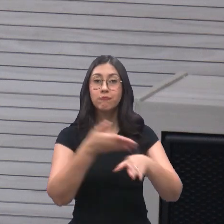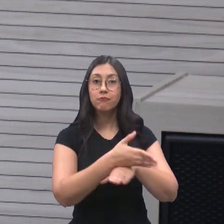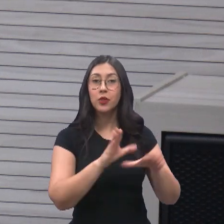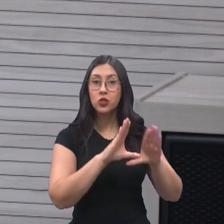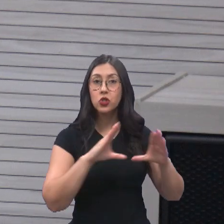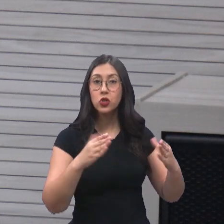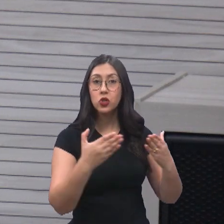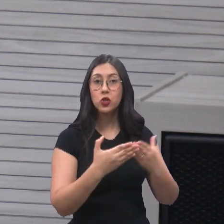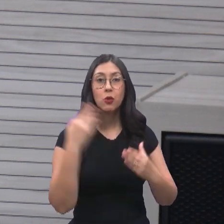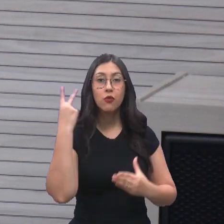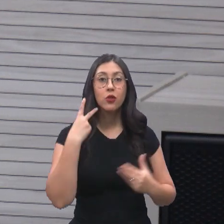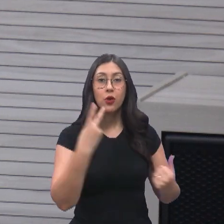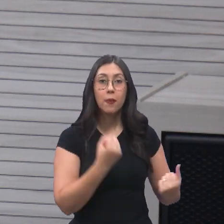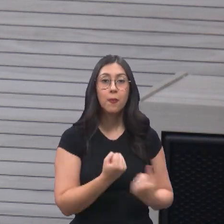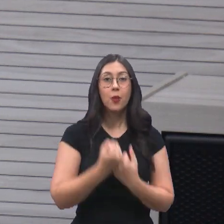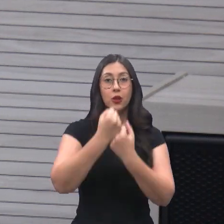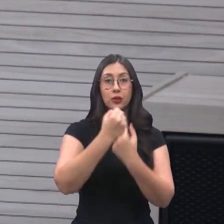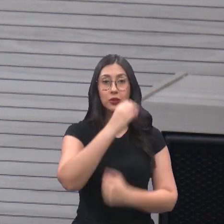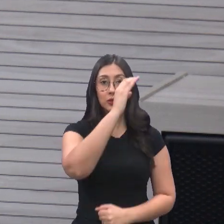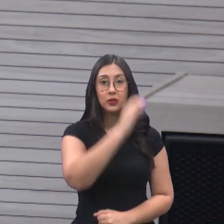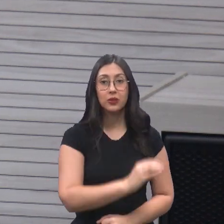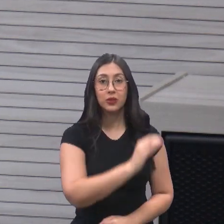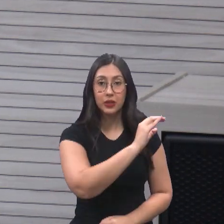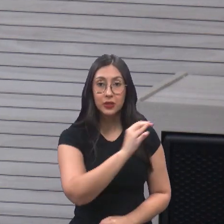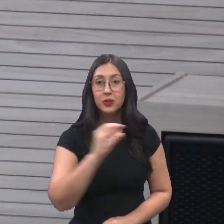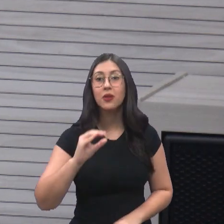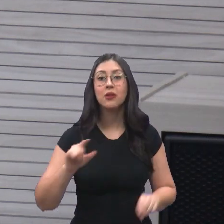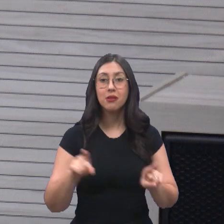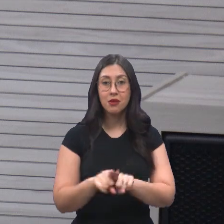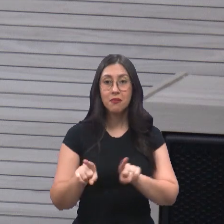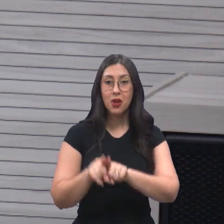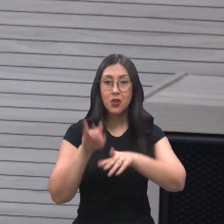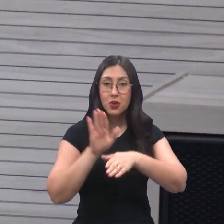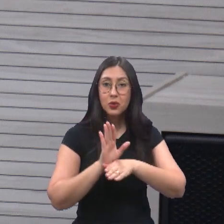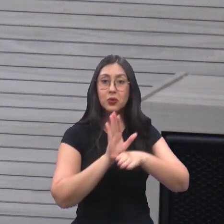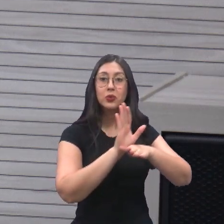Parlamentar Católica e estar colaborando aí com os trabalhos.